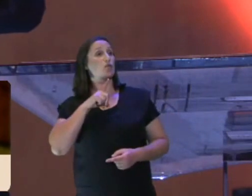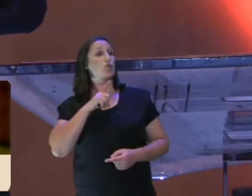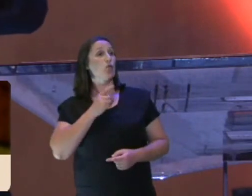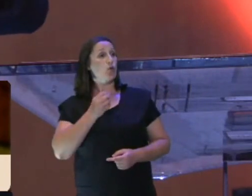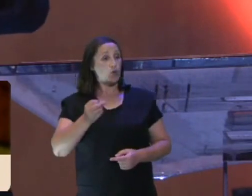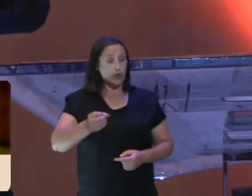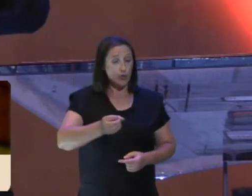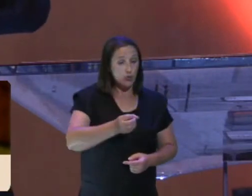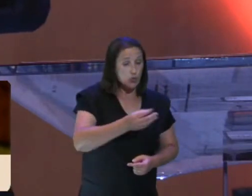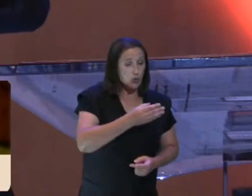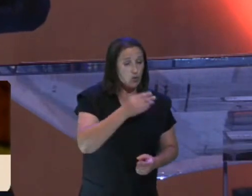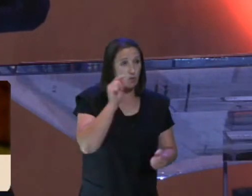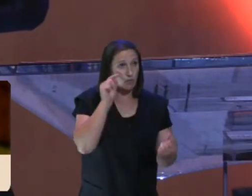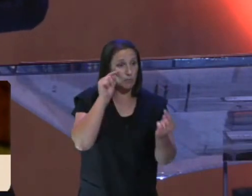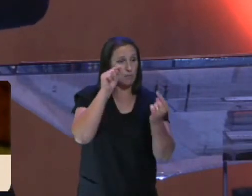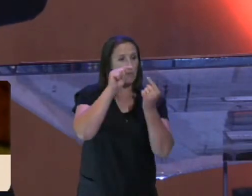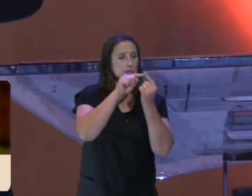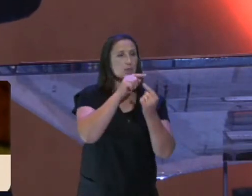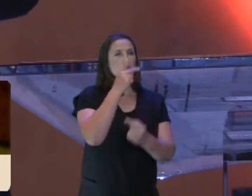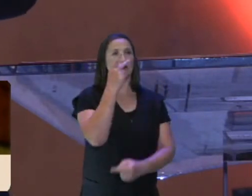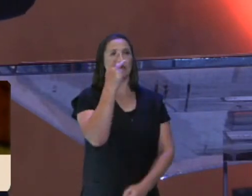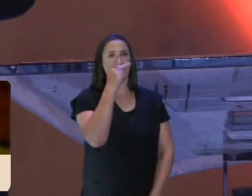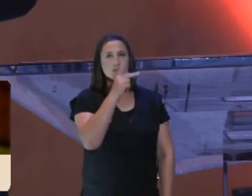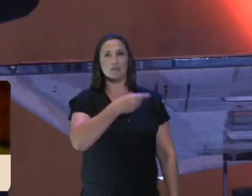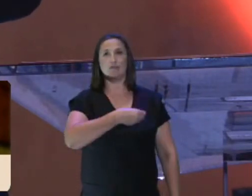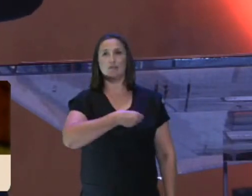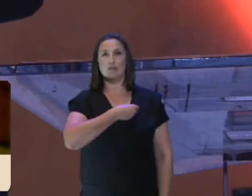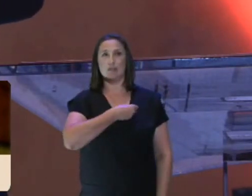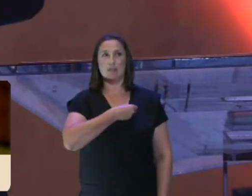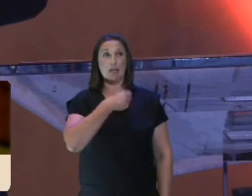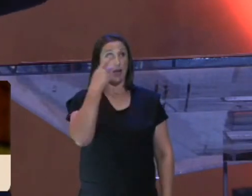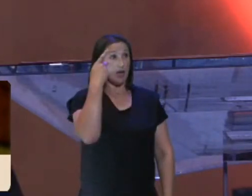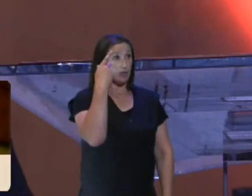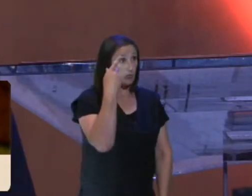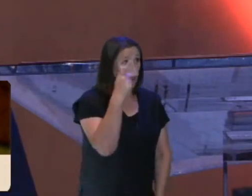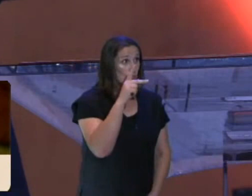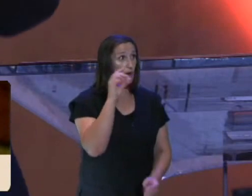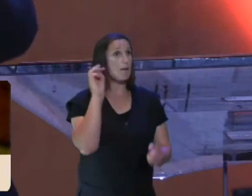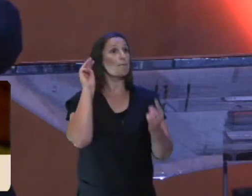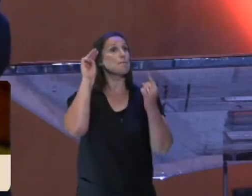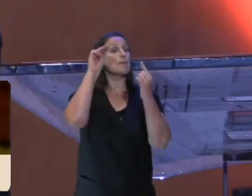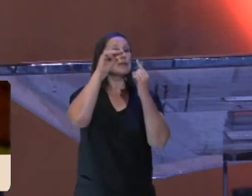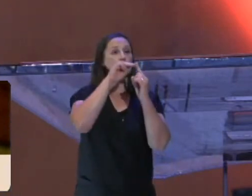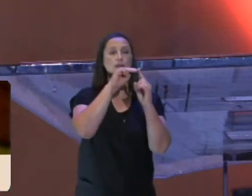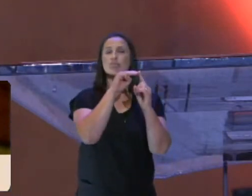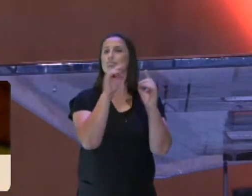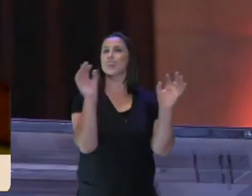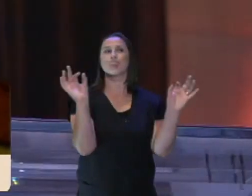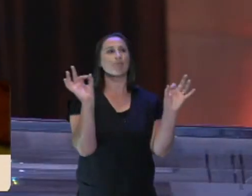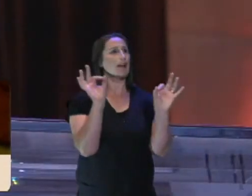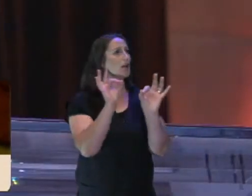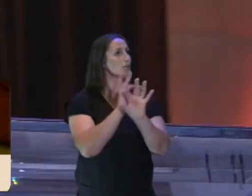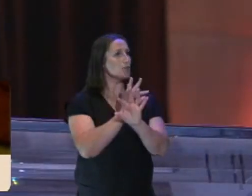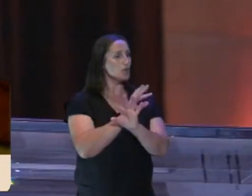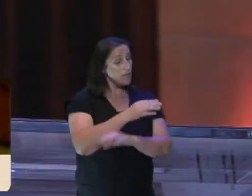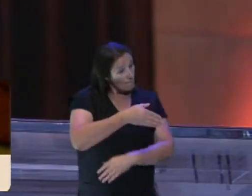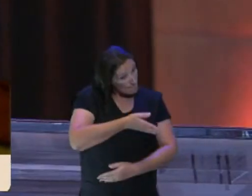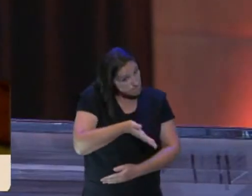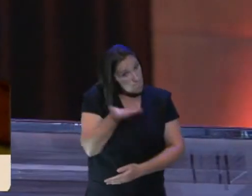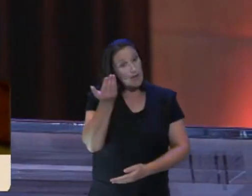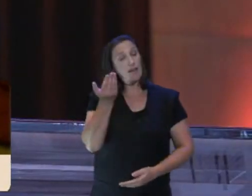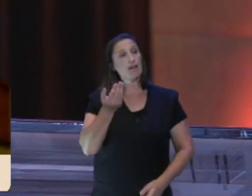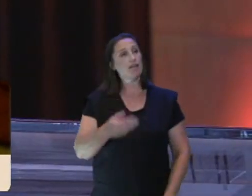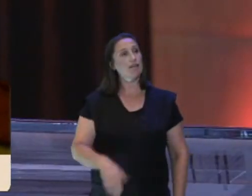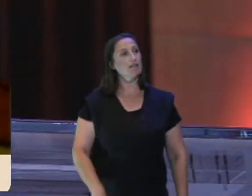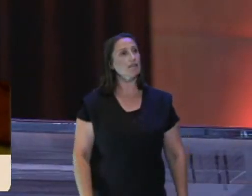você. A tua missão não terminou, vai lá. Vai lá.